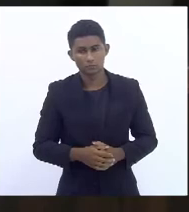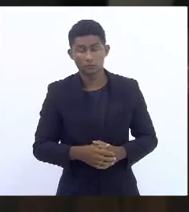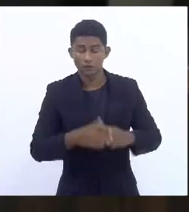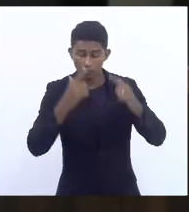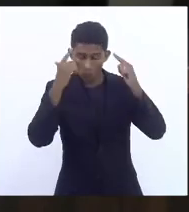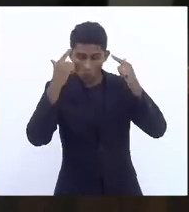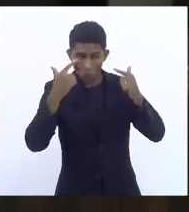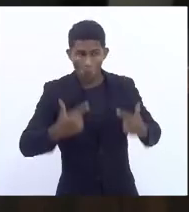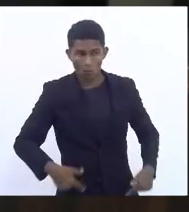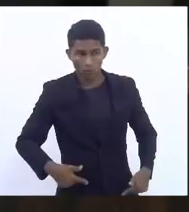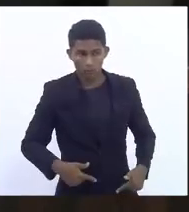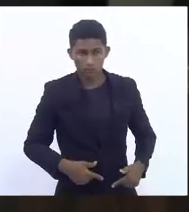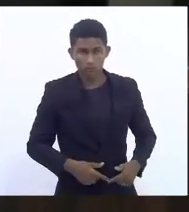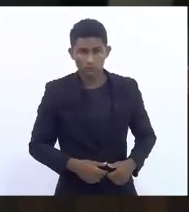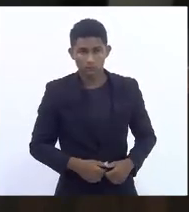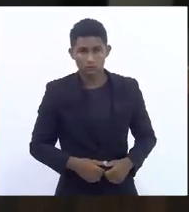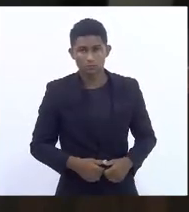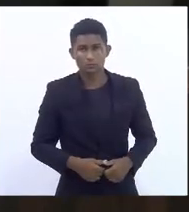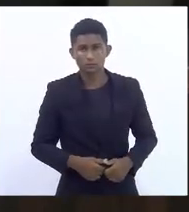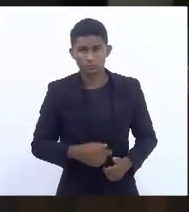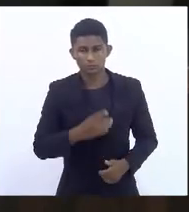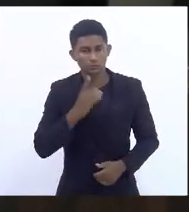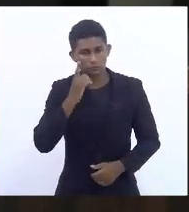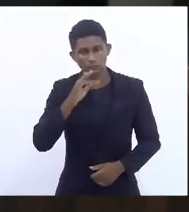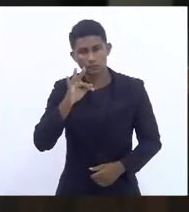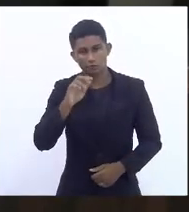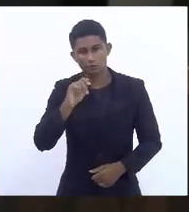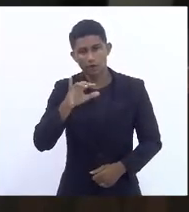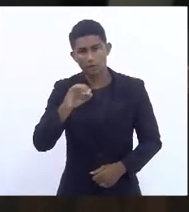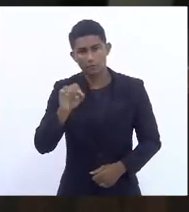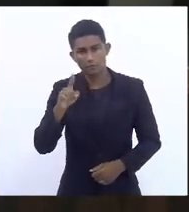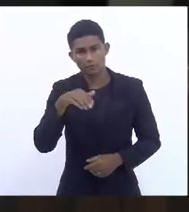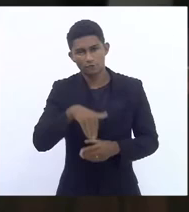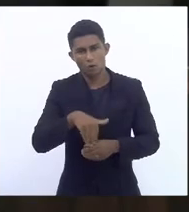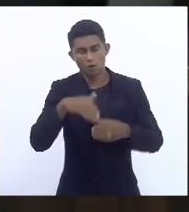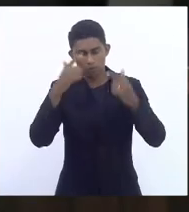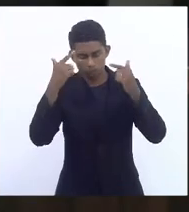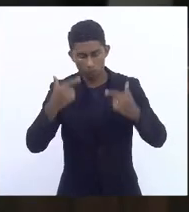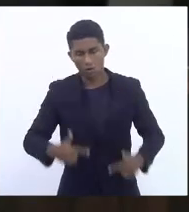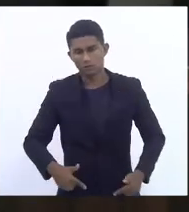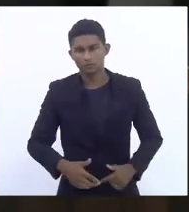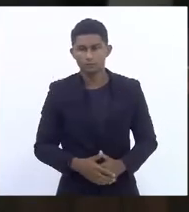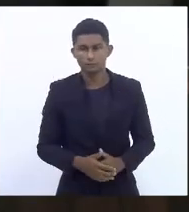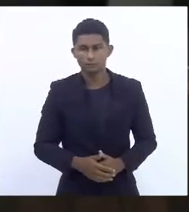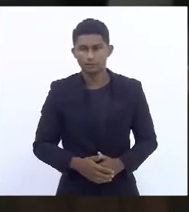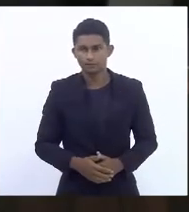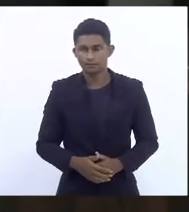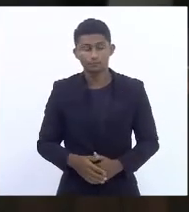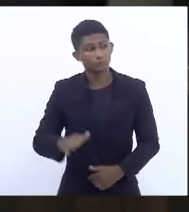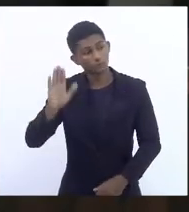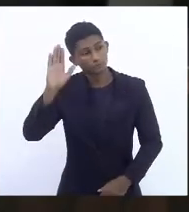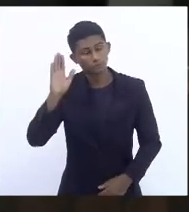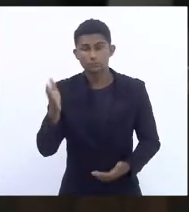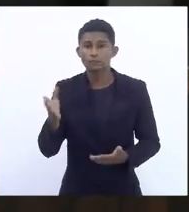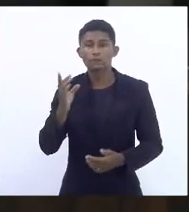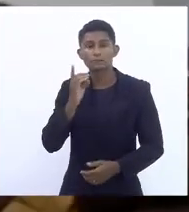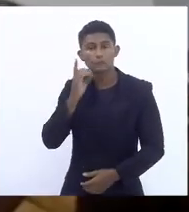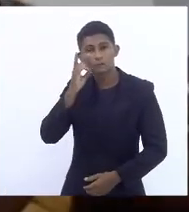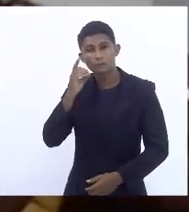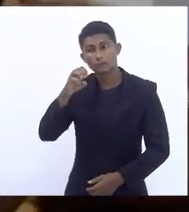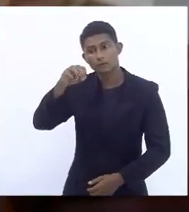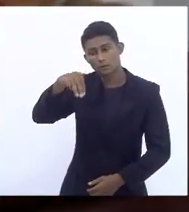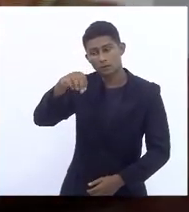abstenção. Abstenção, deputado Fábio Silva. Obrigado. Pela ordem, deputada Mônica Francisco.